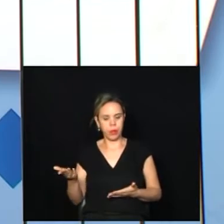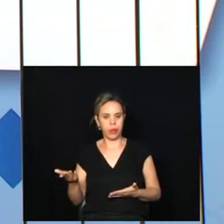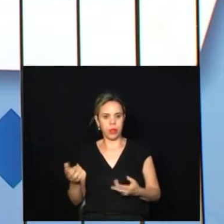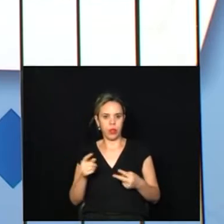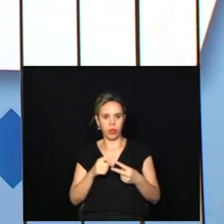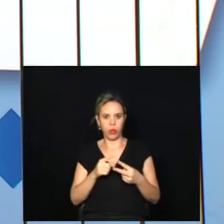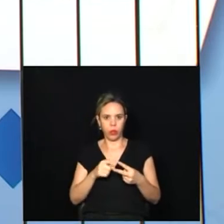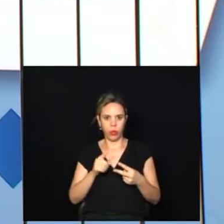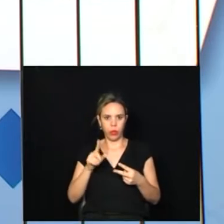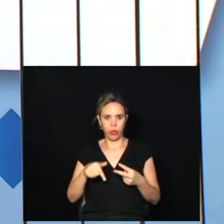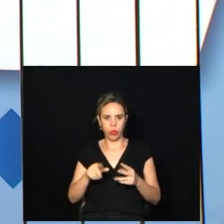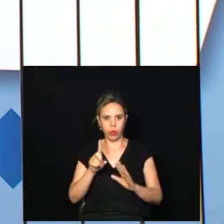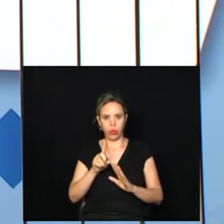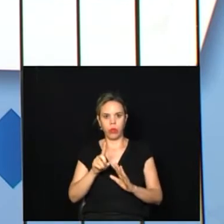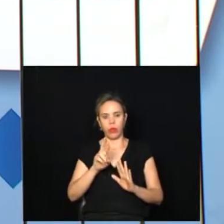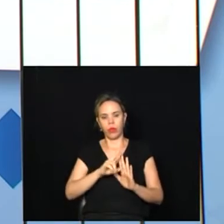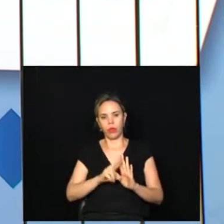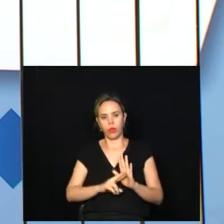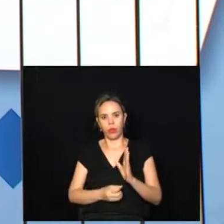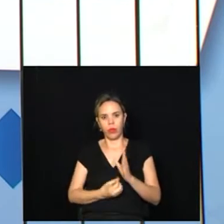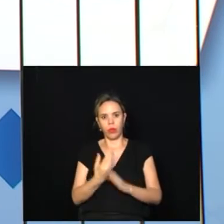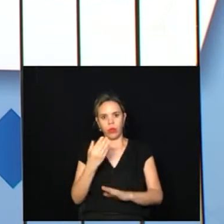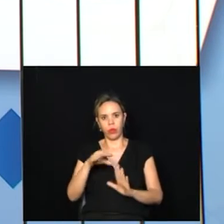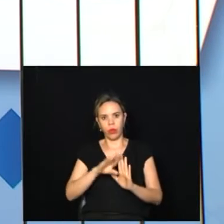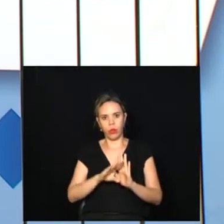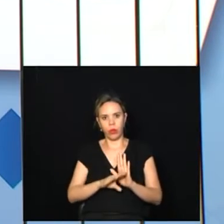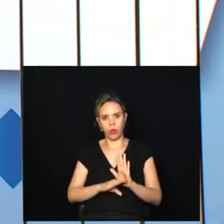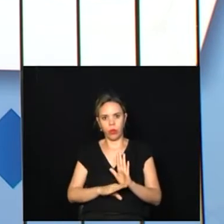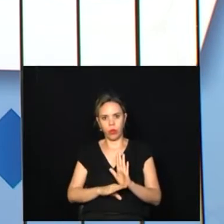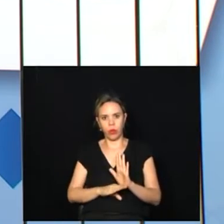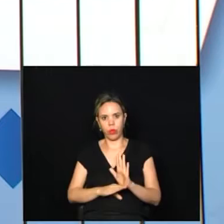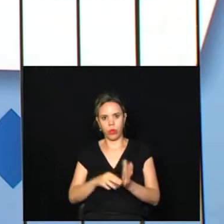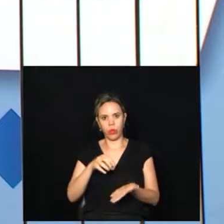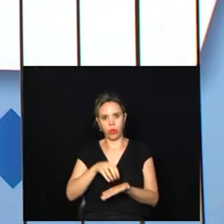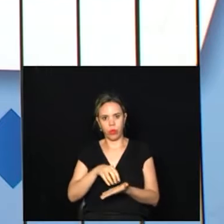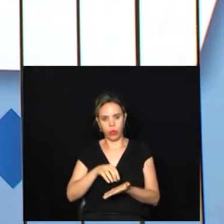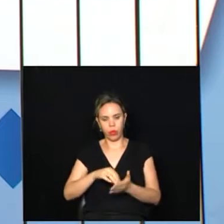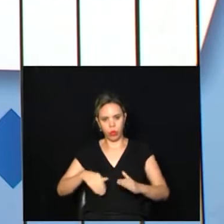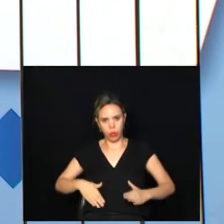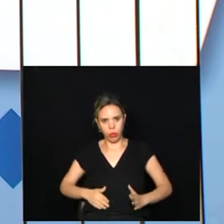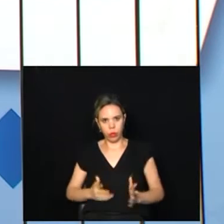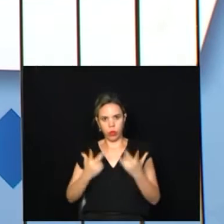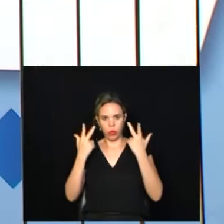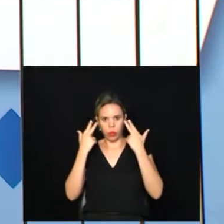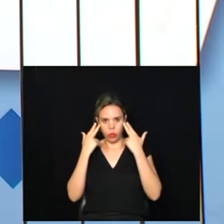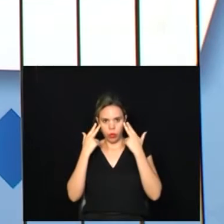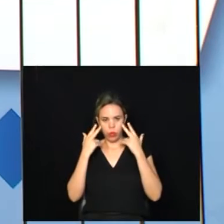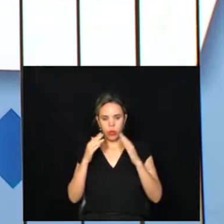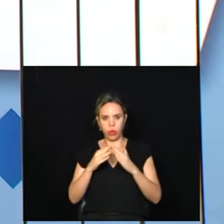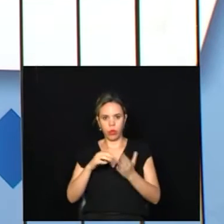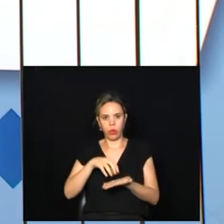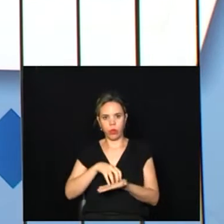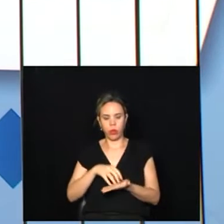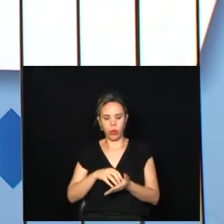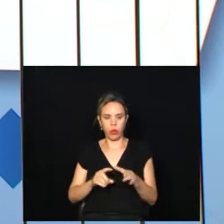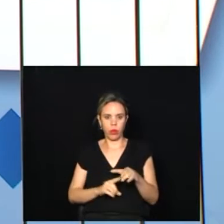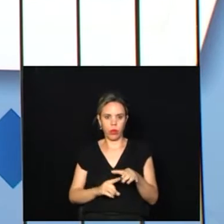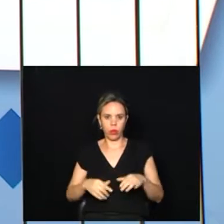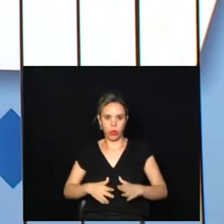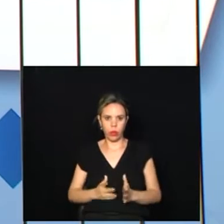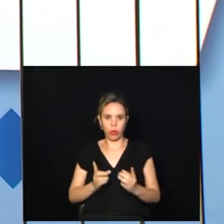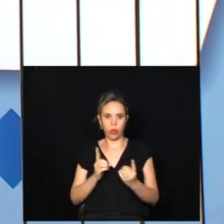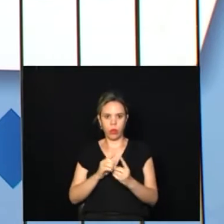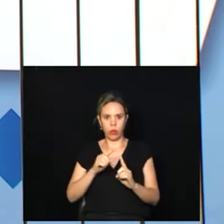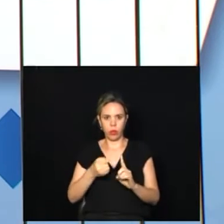Um estabelece diretrizes para a criação do programa Centro de Parto Normal e Casa de Parto para o atendimento à